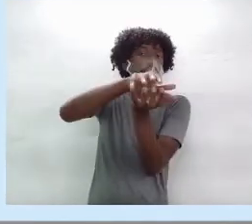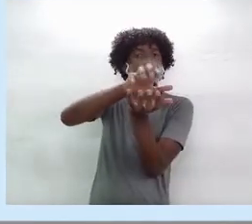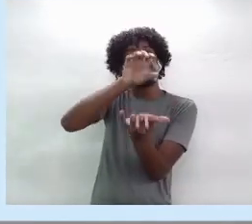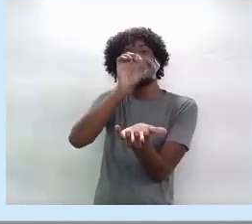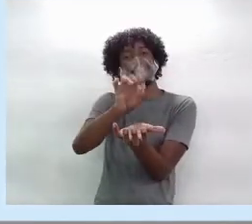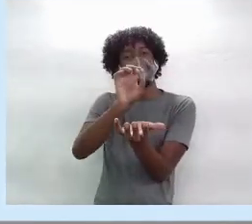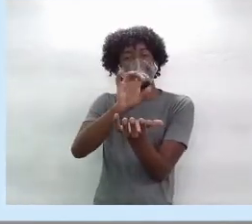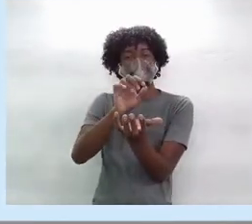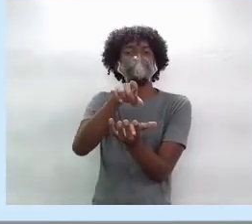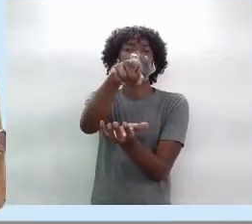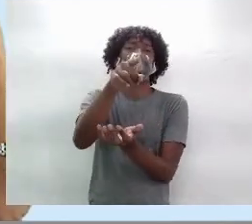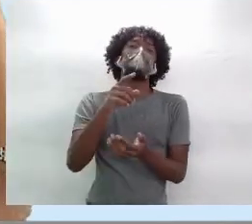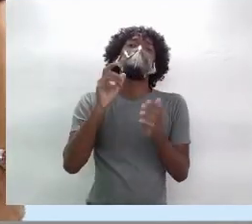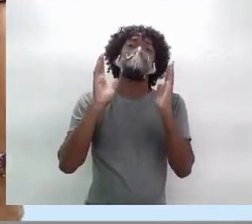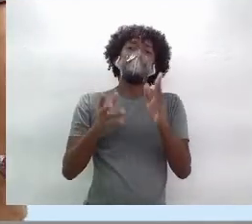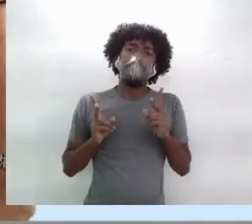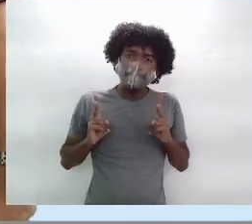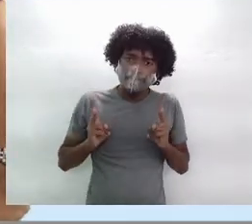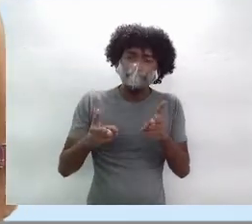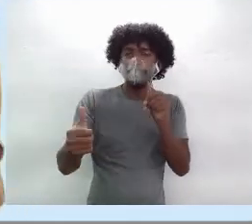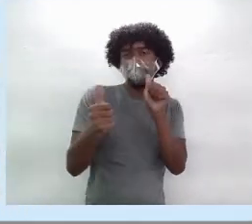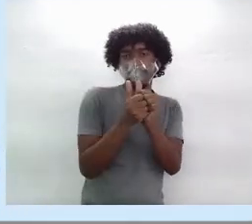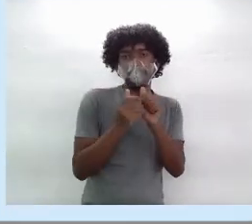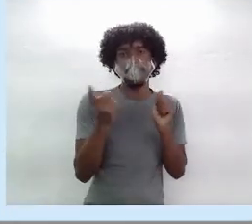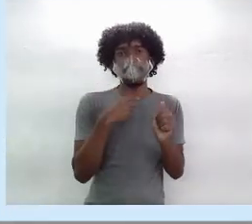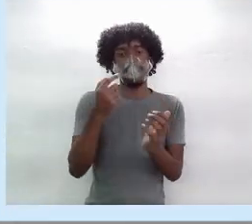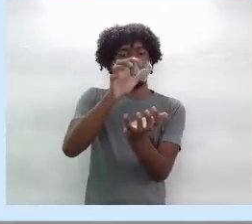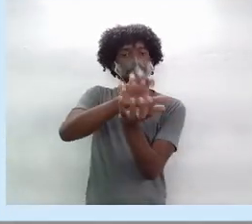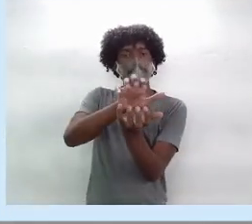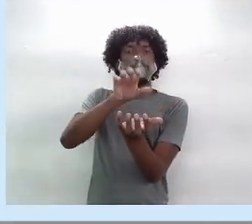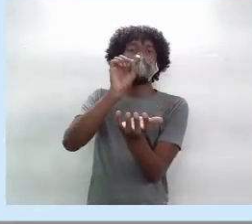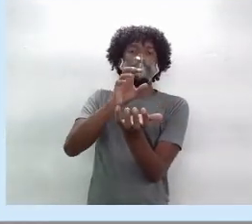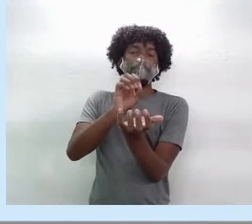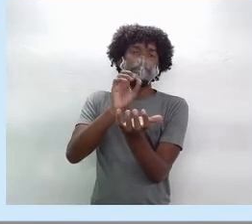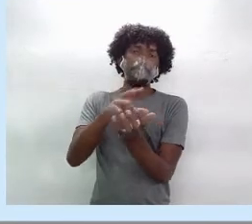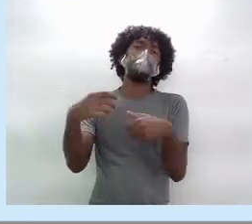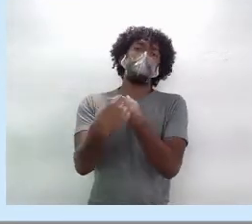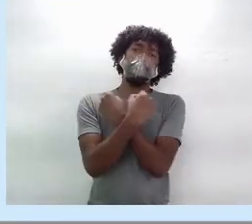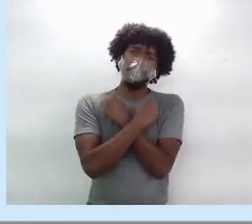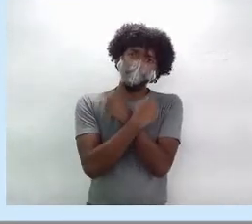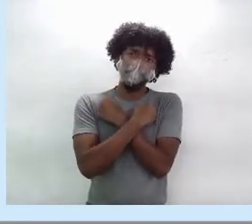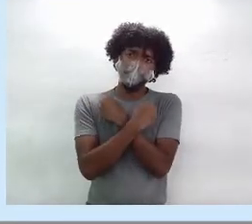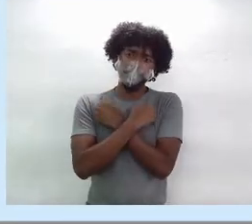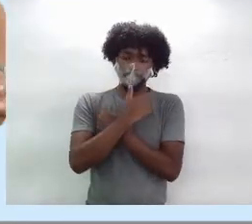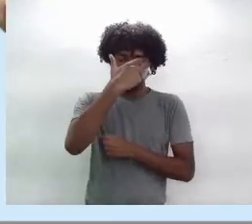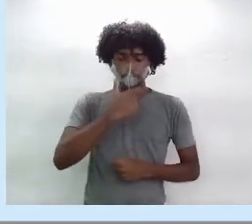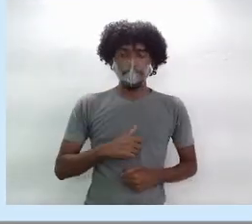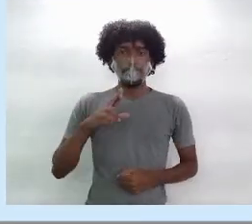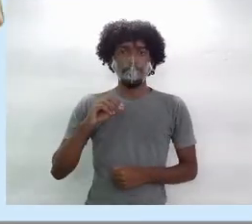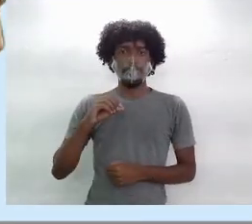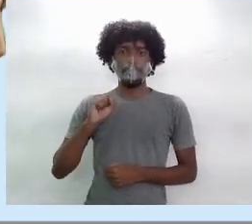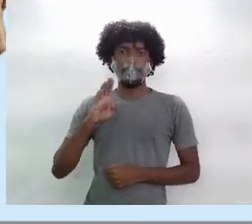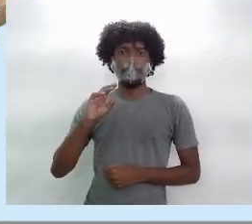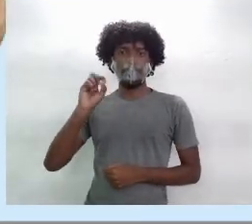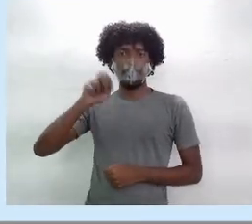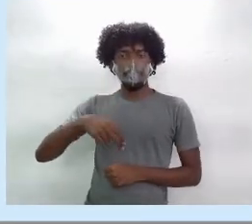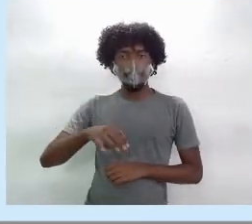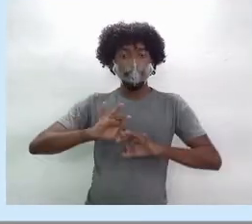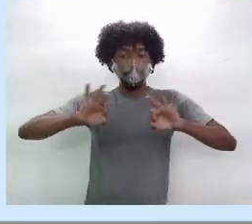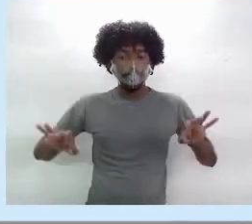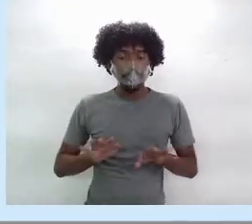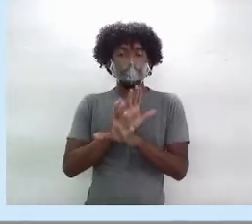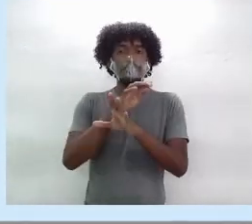EducaPE e continuem conosco no EducaPE. Um forte abraço do professor Robson, que hoje encerra